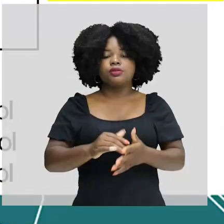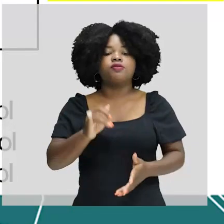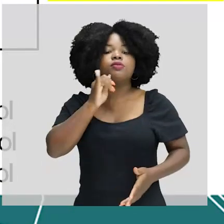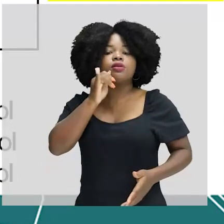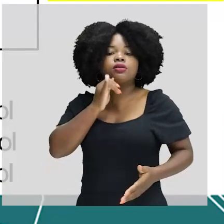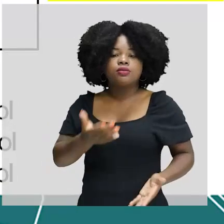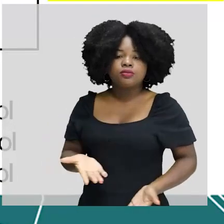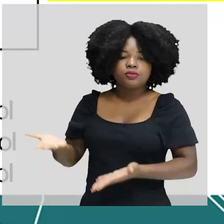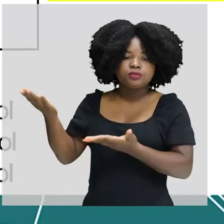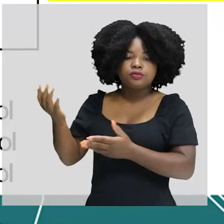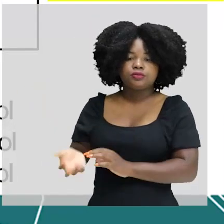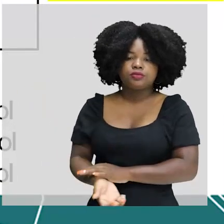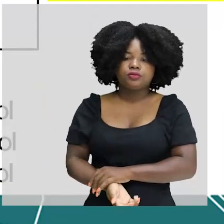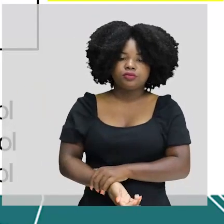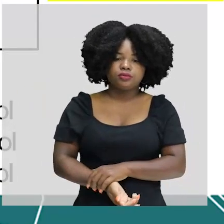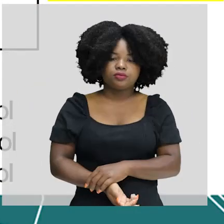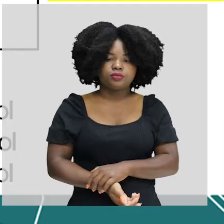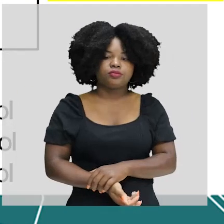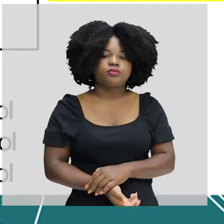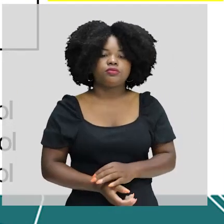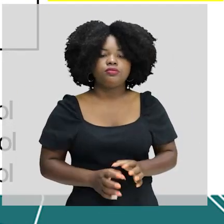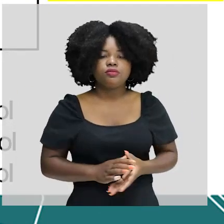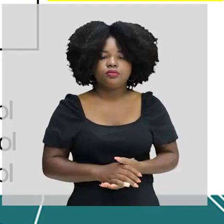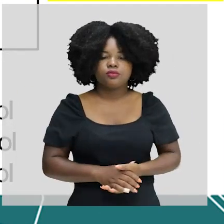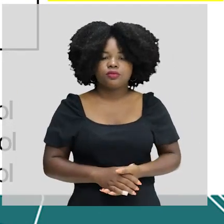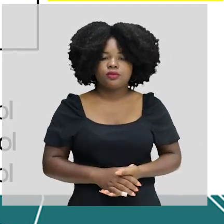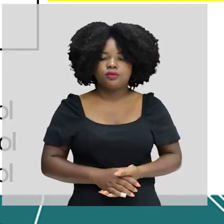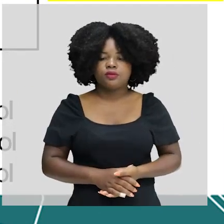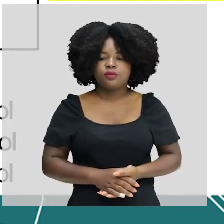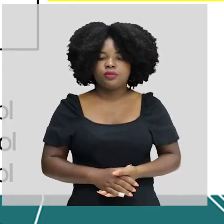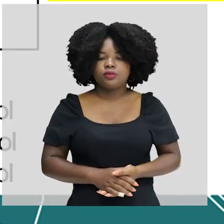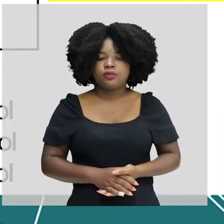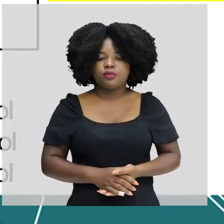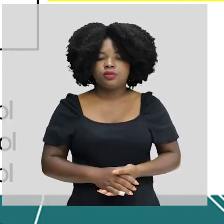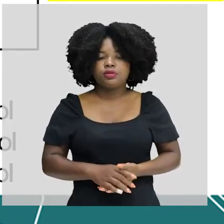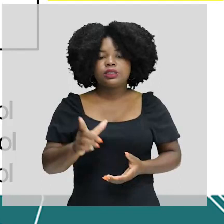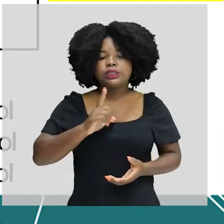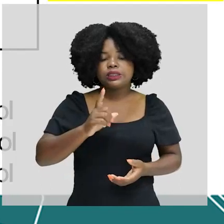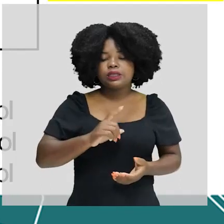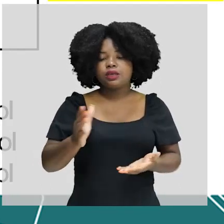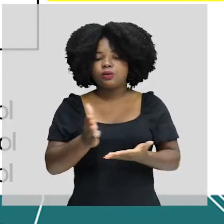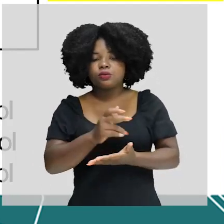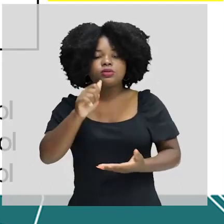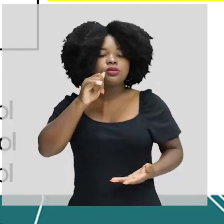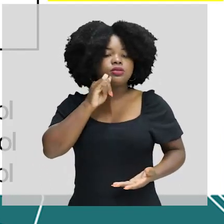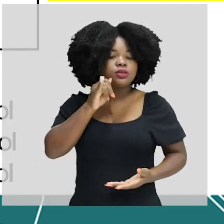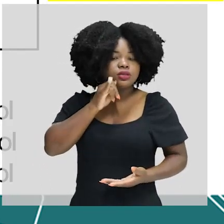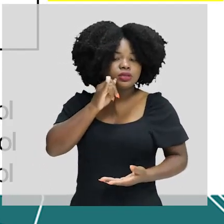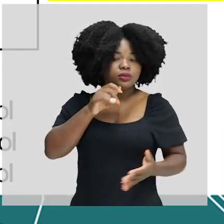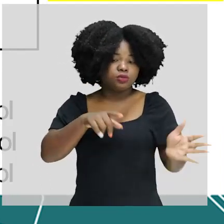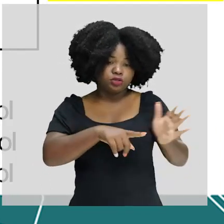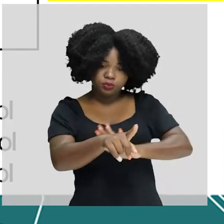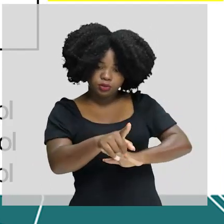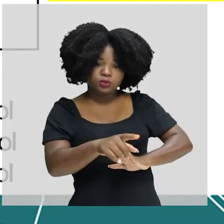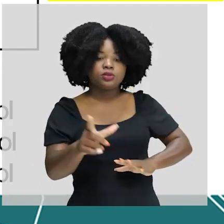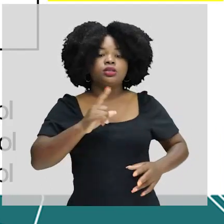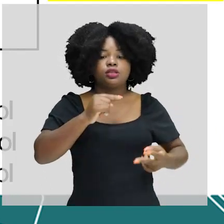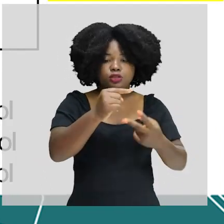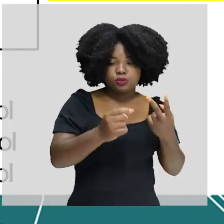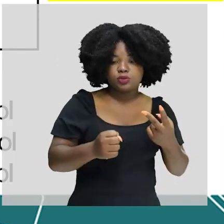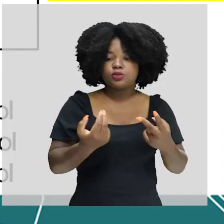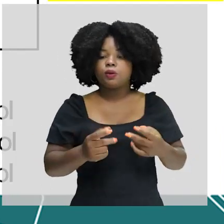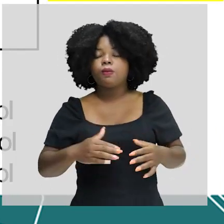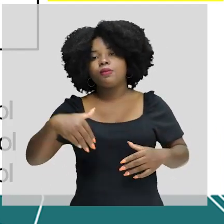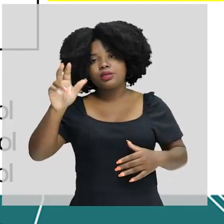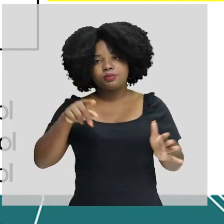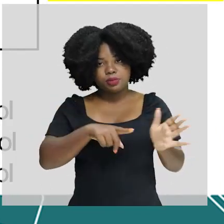Olha só. Nós vamos tratar nesse vídeo de questões que vão envolver 2 ou mais perguntas. Então,